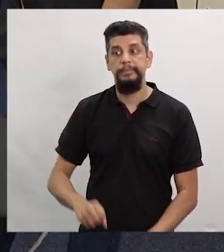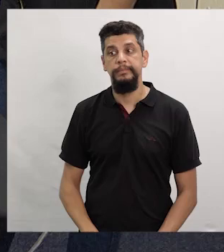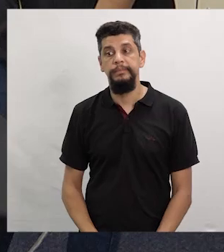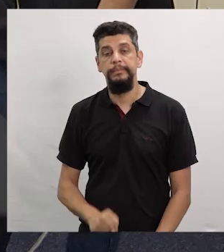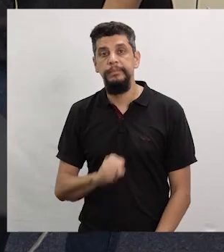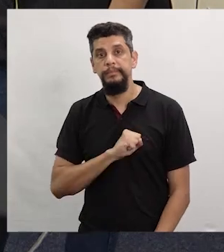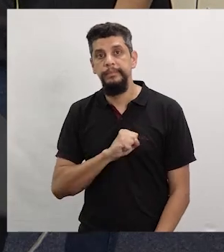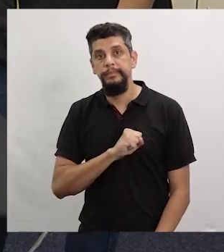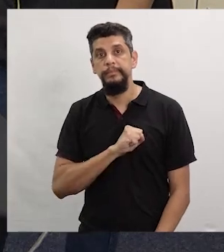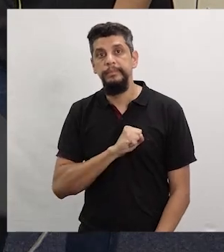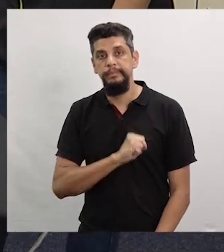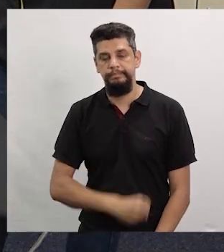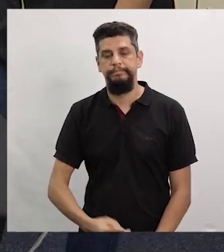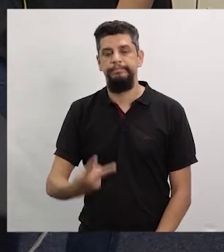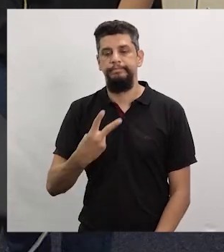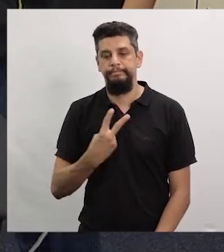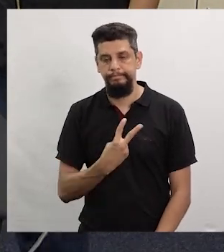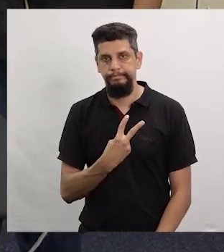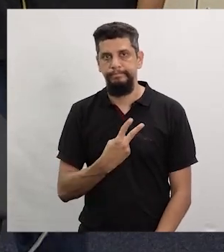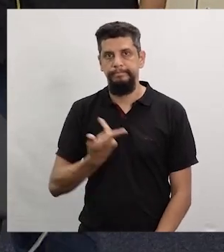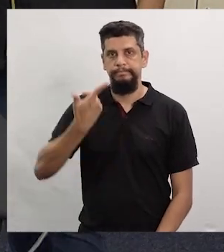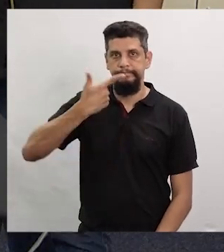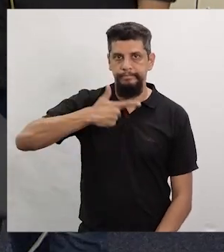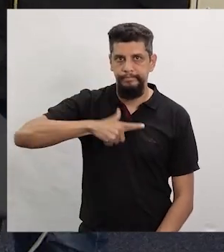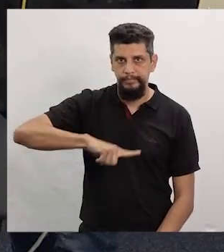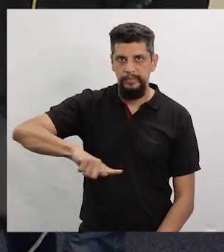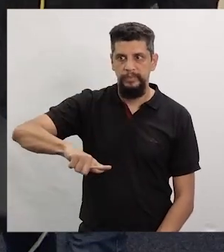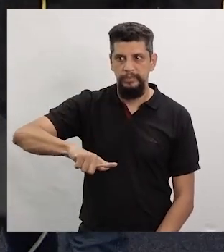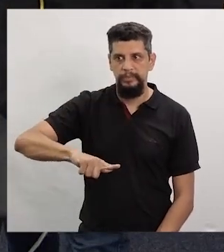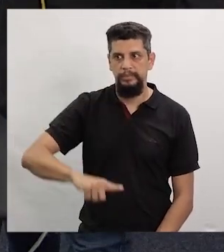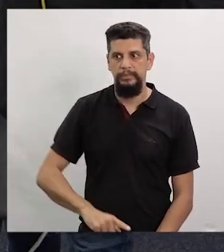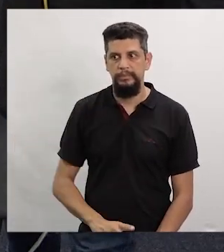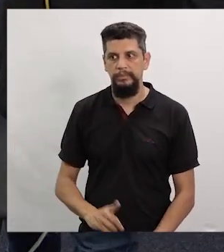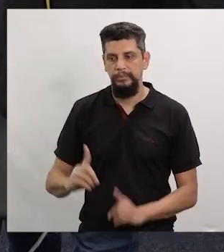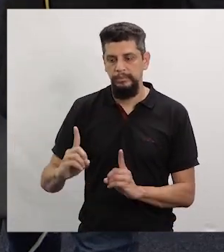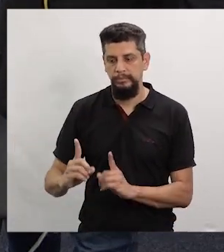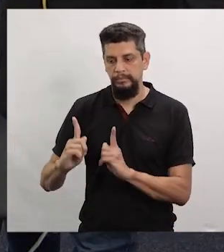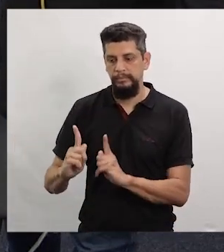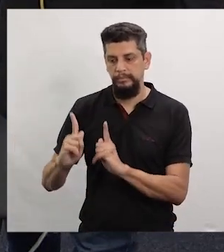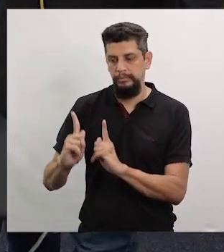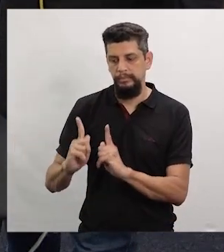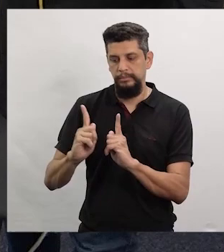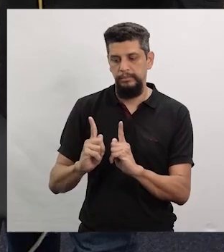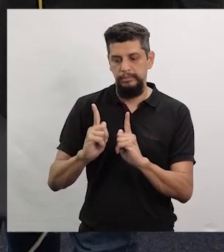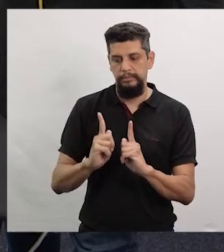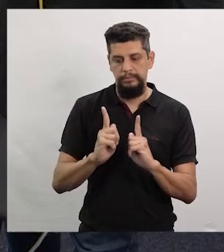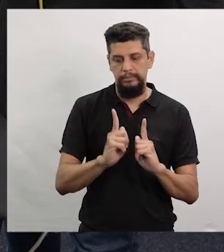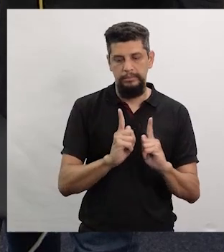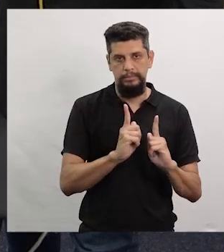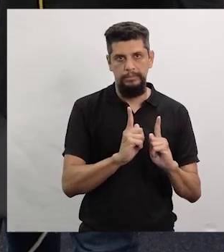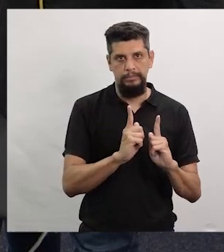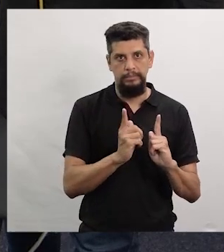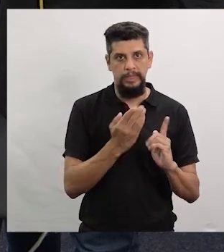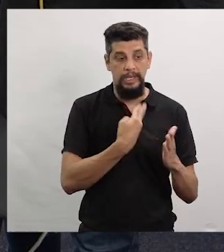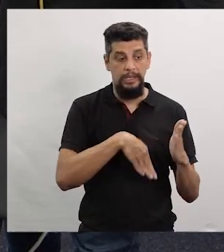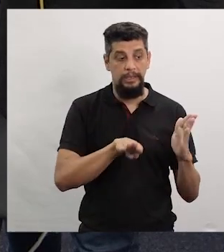olha aqui dois dois também dois também